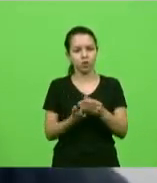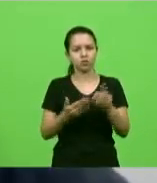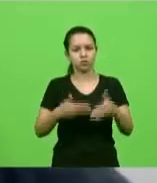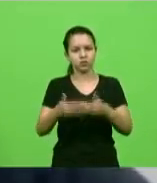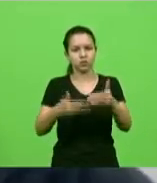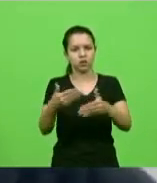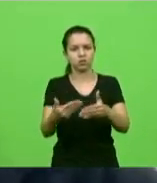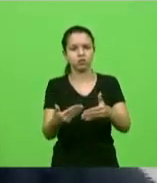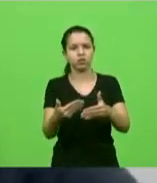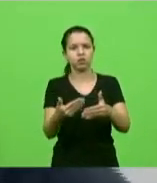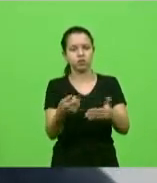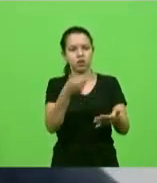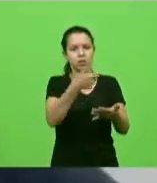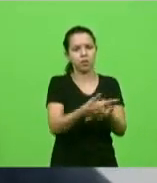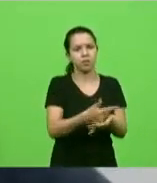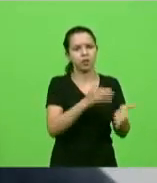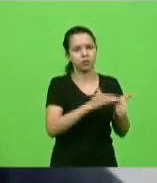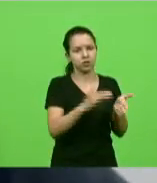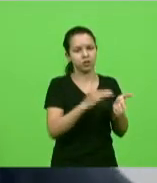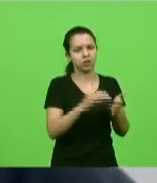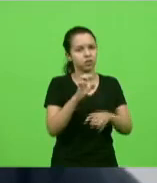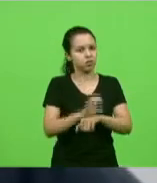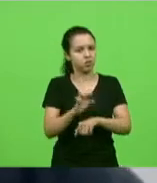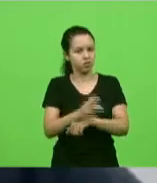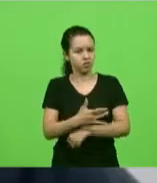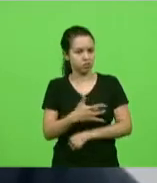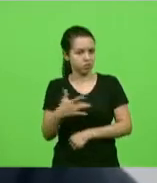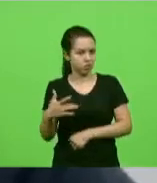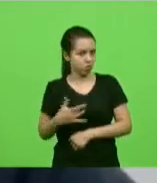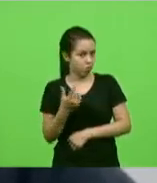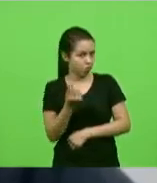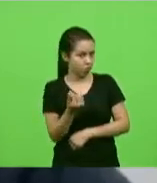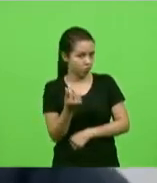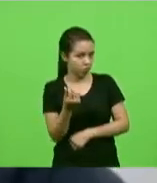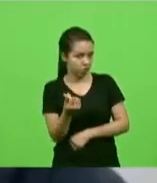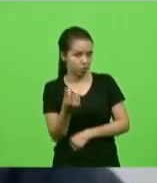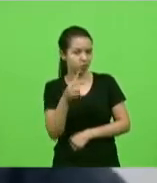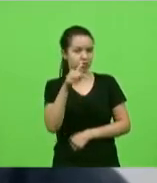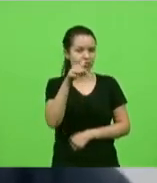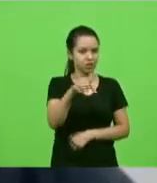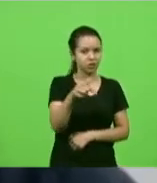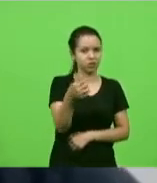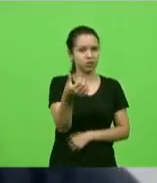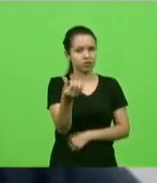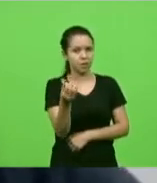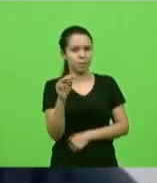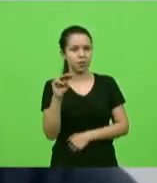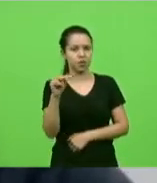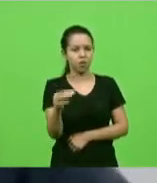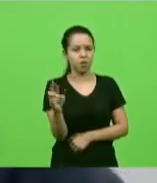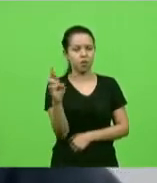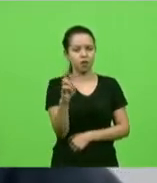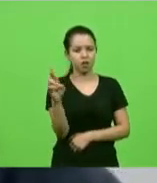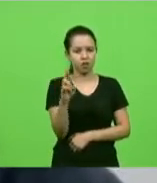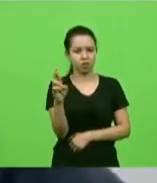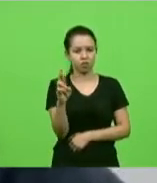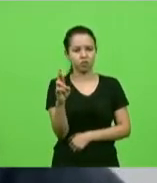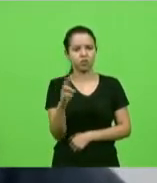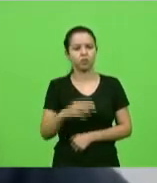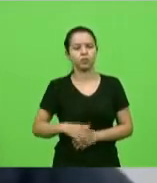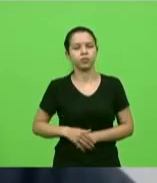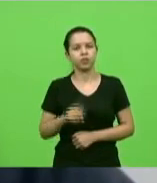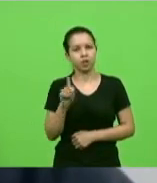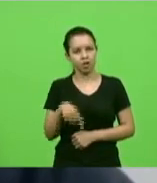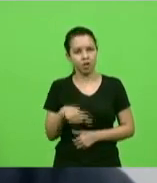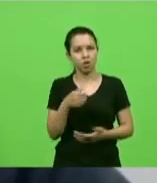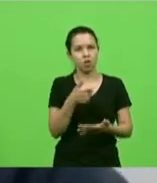pela Secretaria Estadual da Saúde a quantia que circunda 76 milhões de reais, que envolvia aquisição